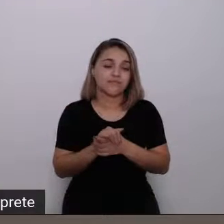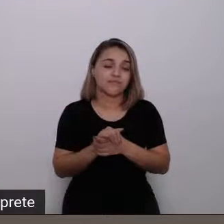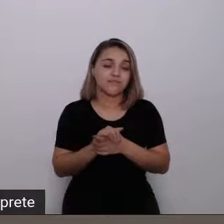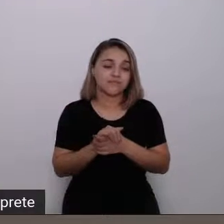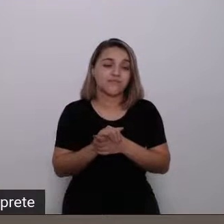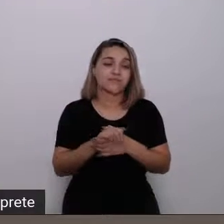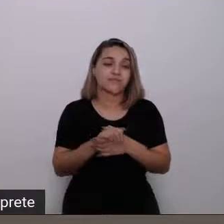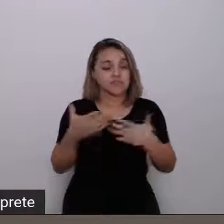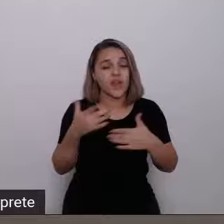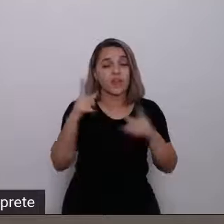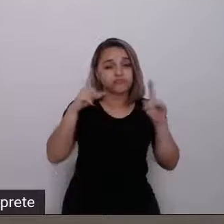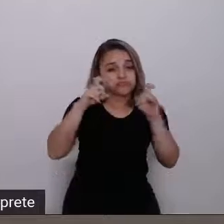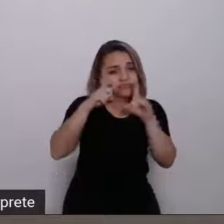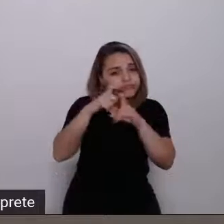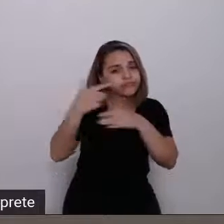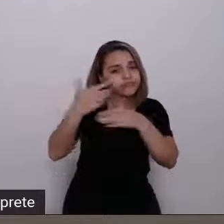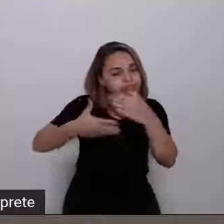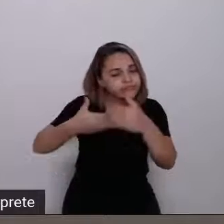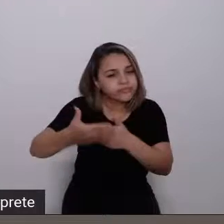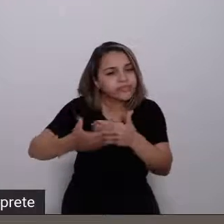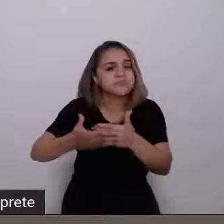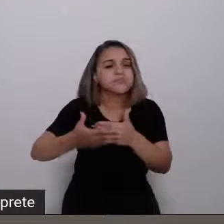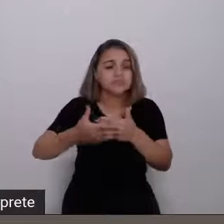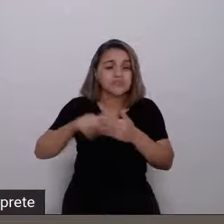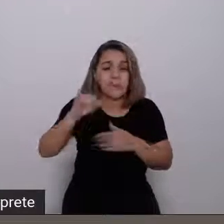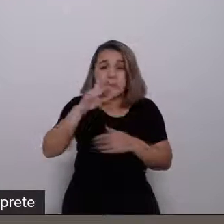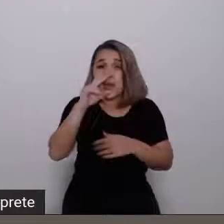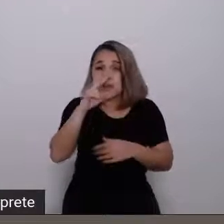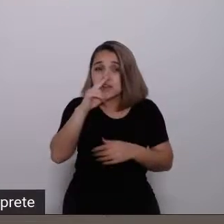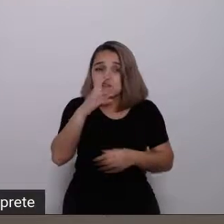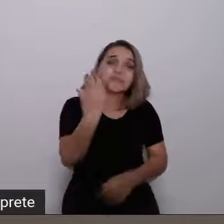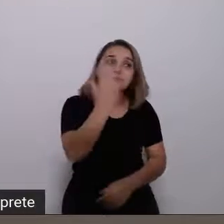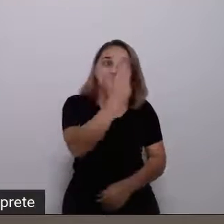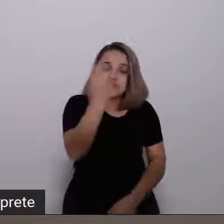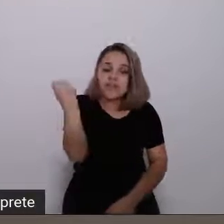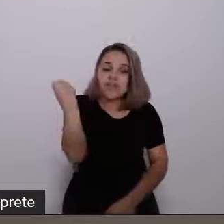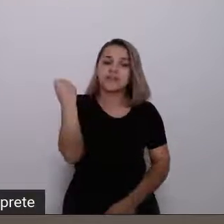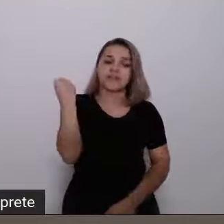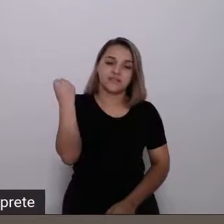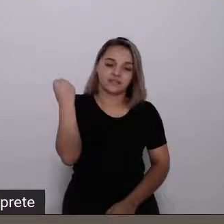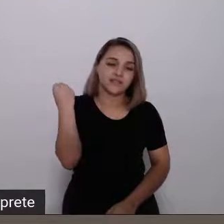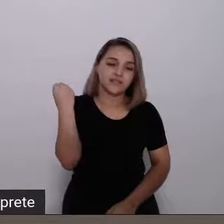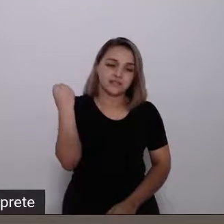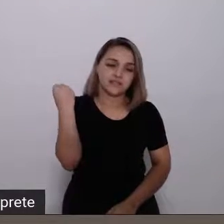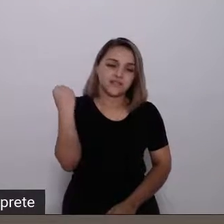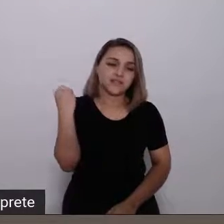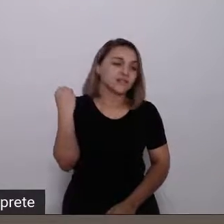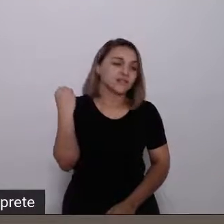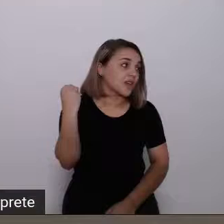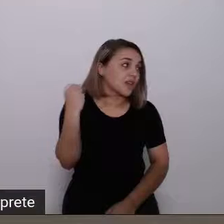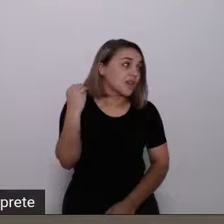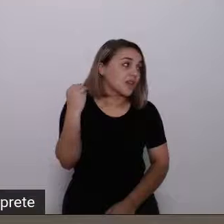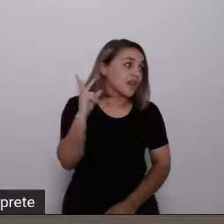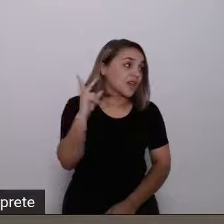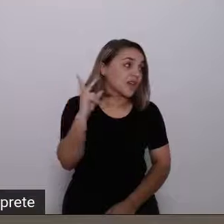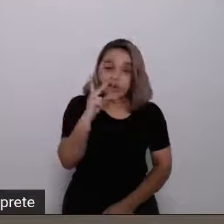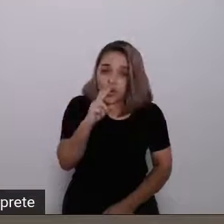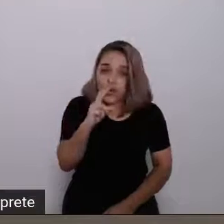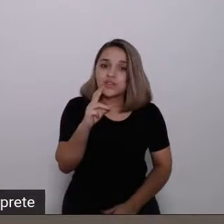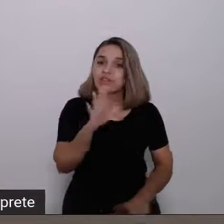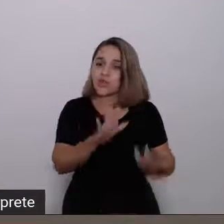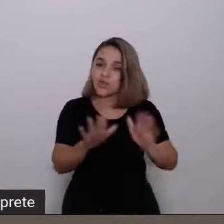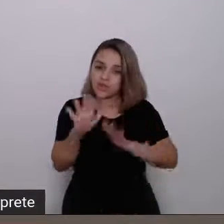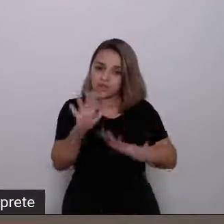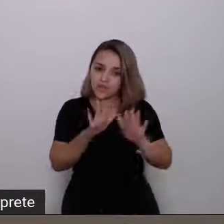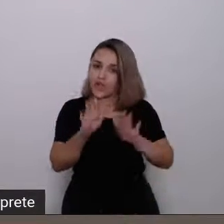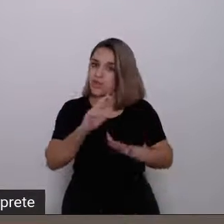continuidade quando cada vez é sempre um apagamento, mas é não, eu acho, toma cuidado, não usa como regra,